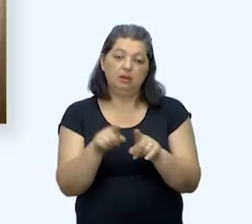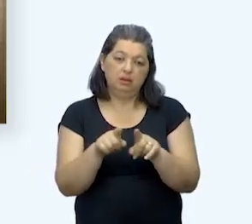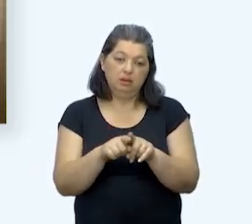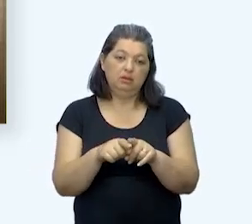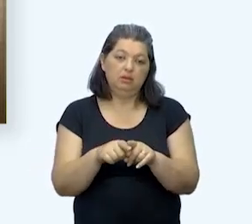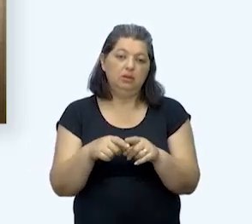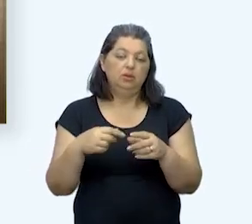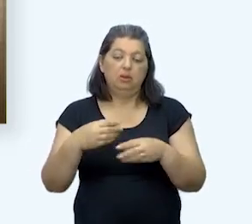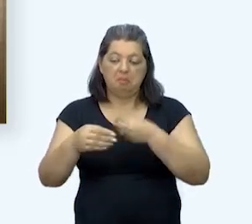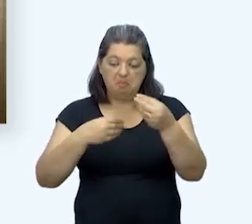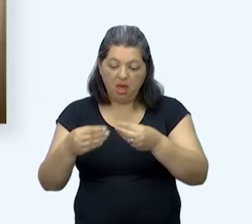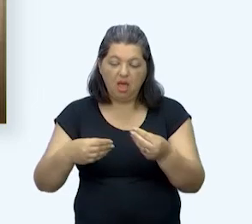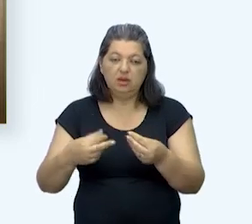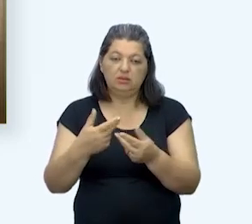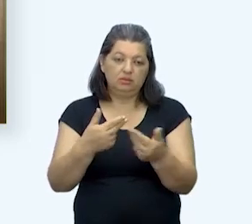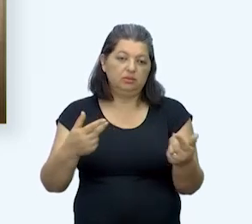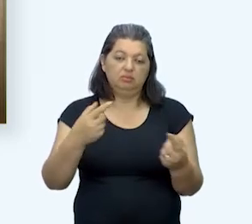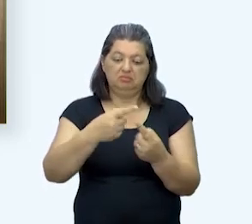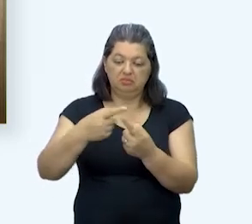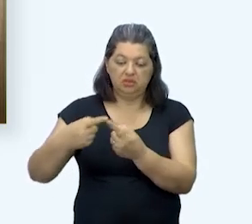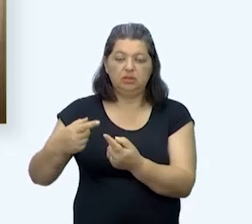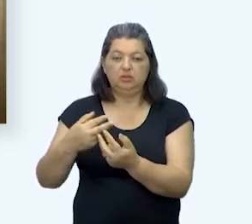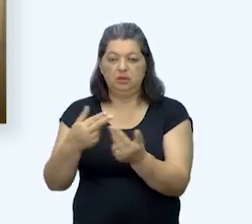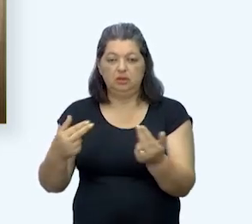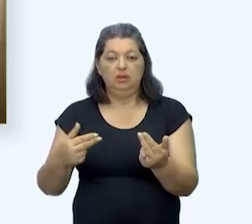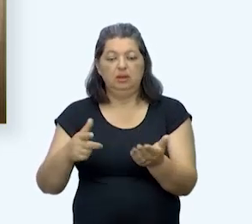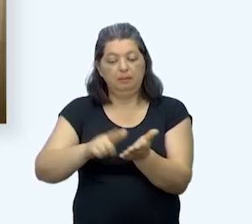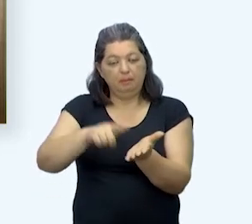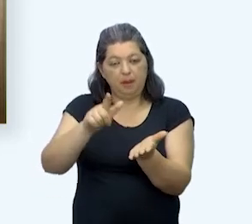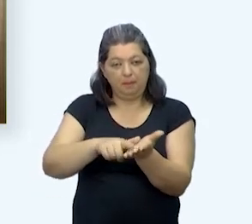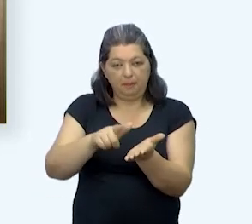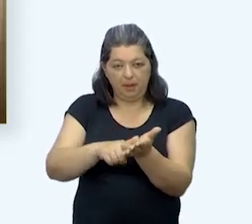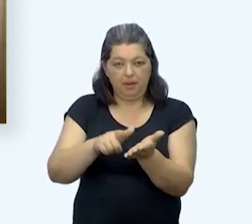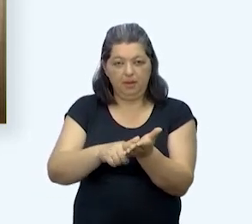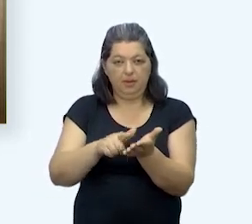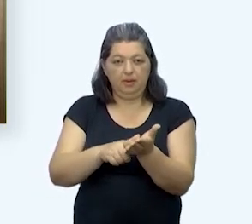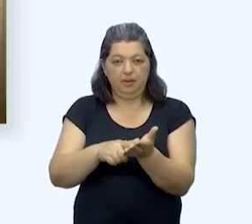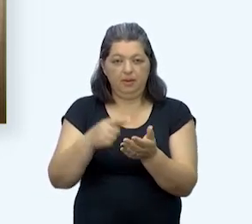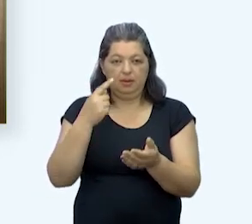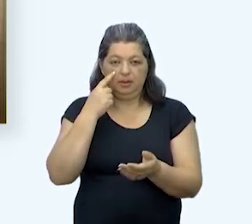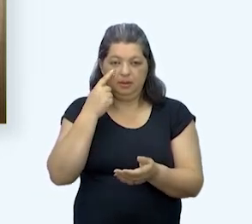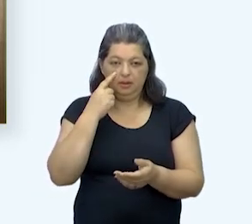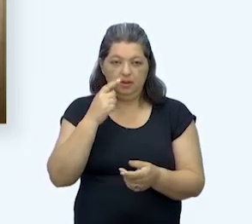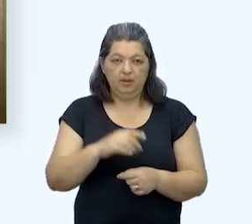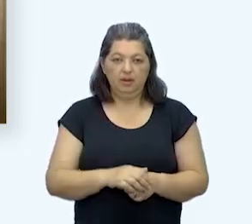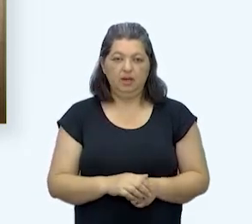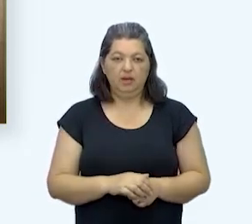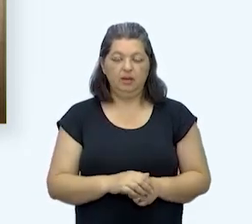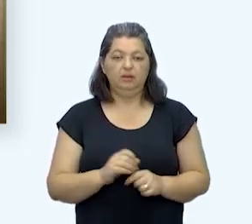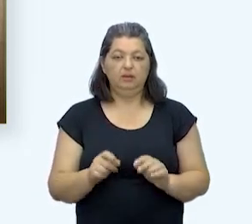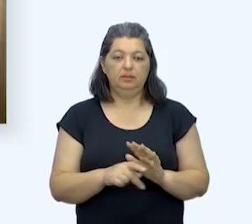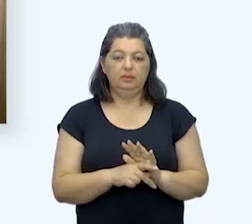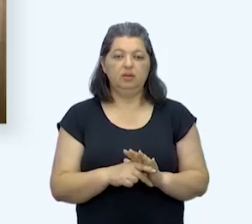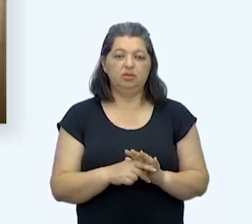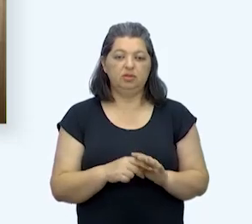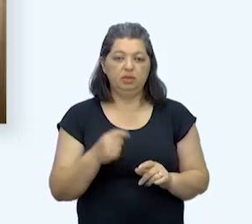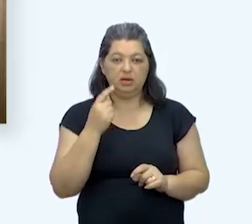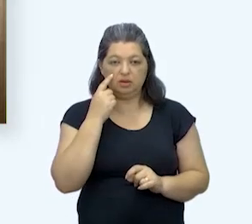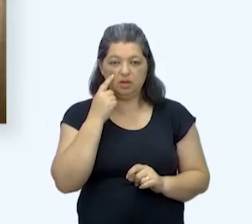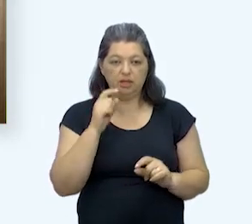são de todos os tipos e de todas as formas. Papel, celofane, isopor, PVC, PET, o tal